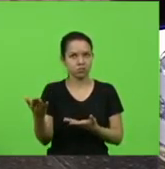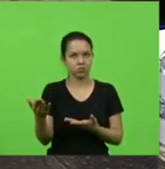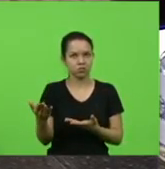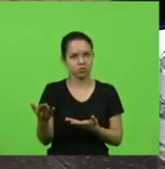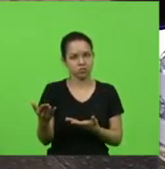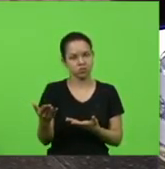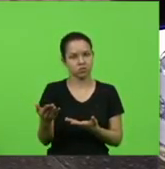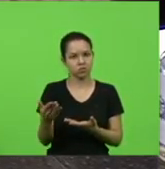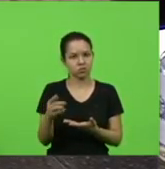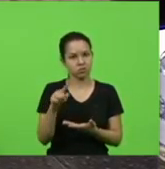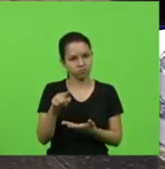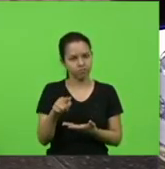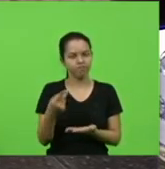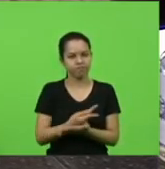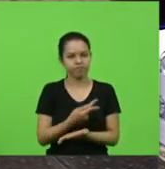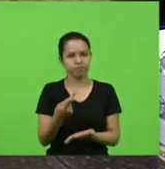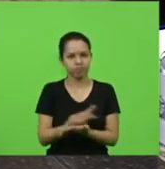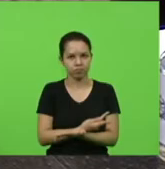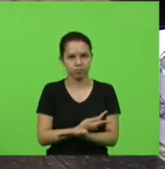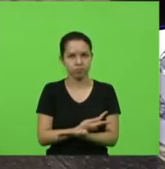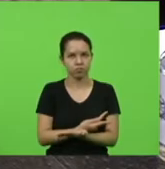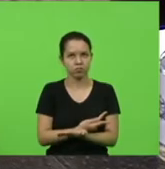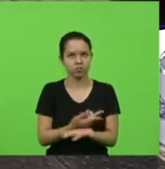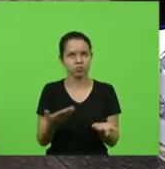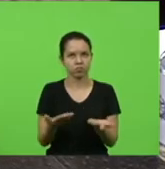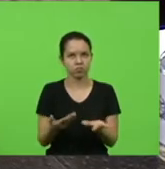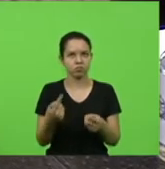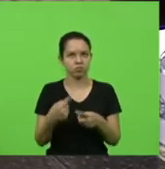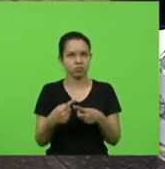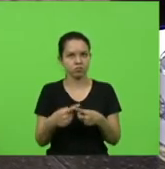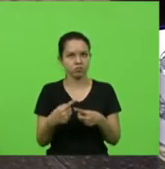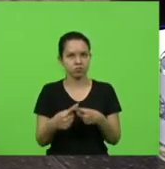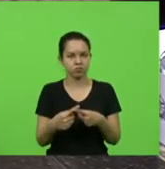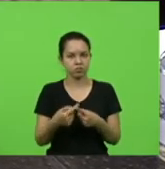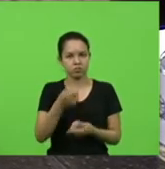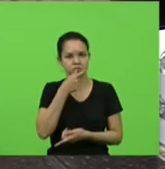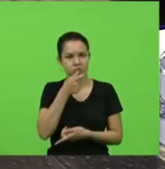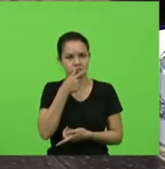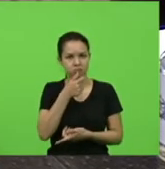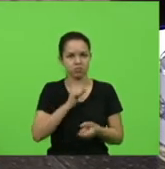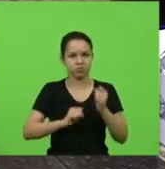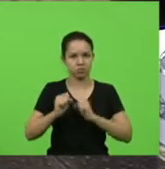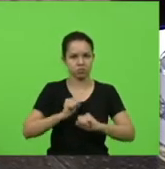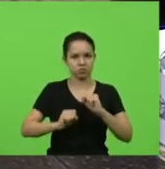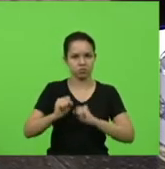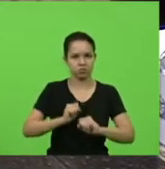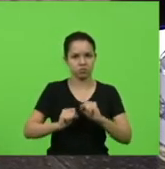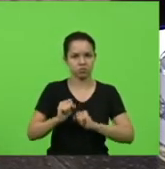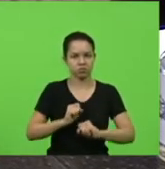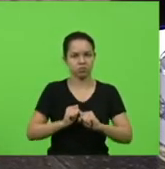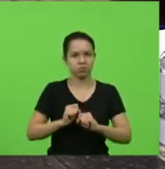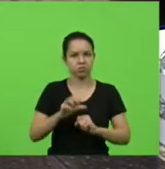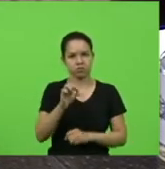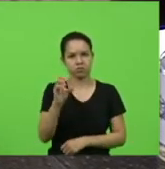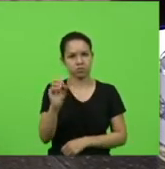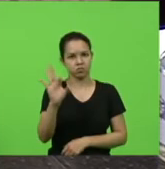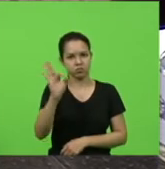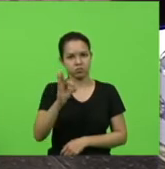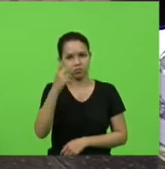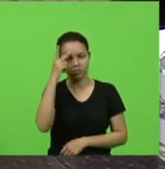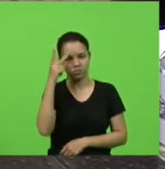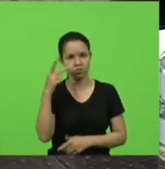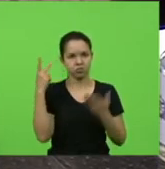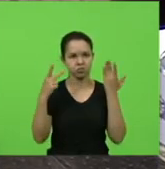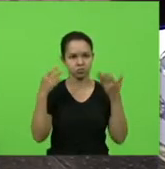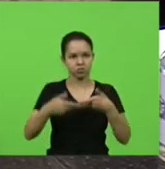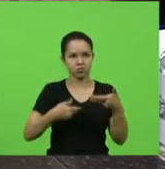sacanagem! Vou agora justificar porque toma um remedinho que 90% das pessoas tomam e já fizeram tratamento